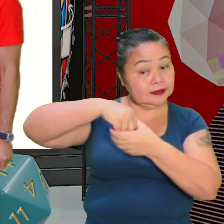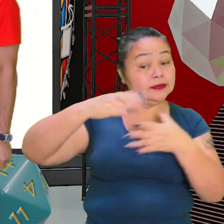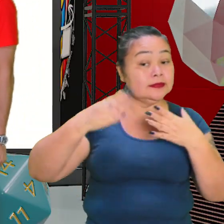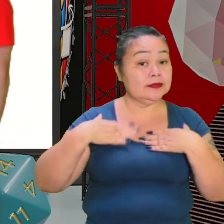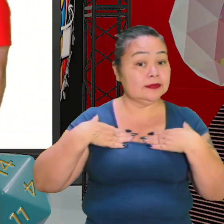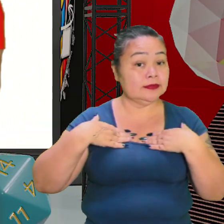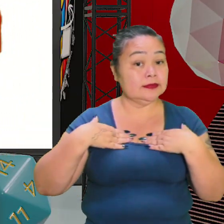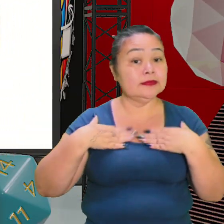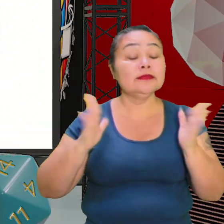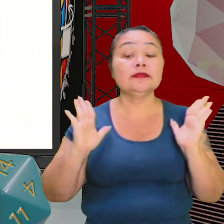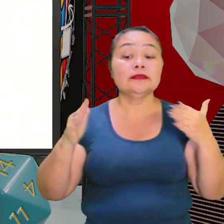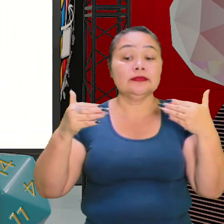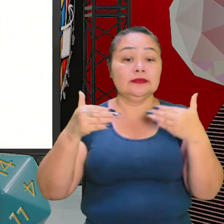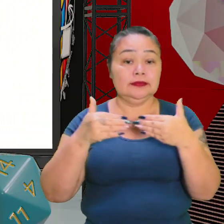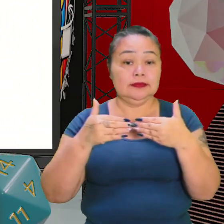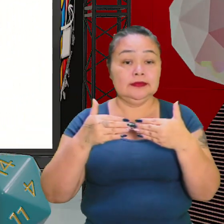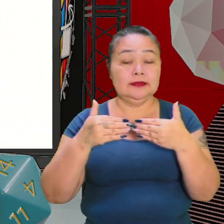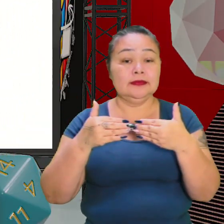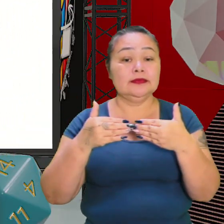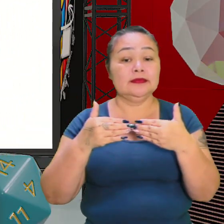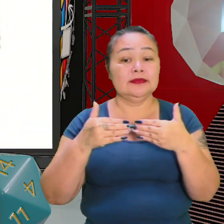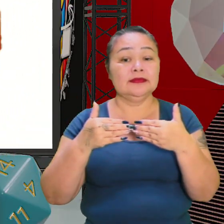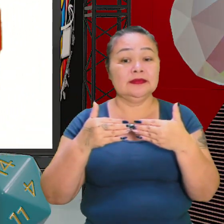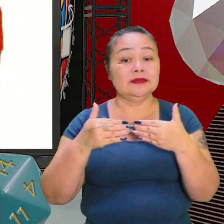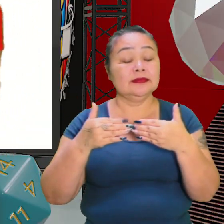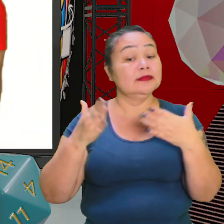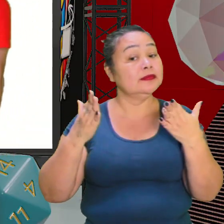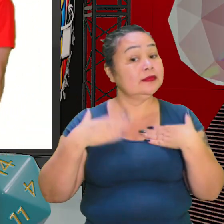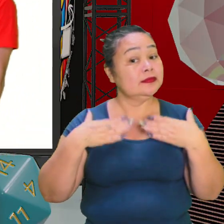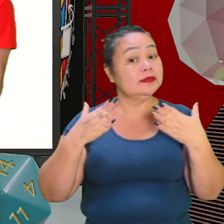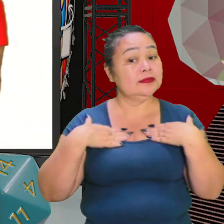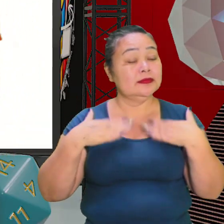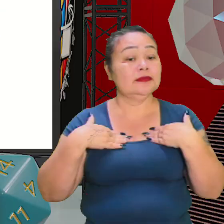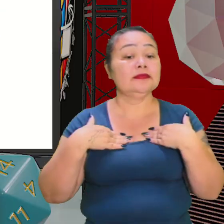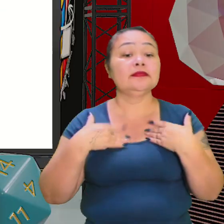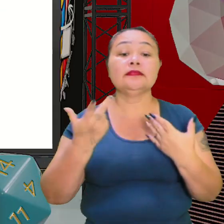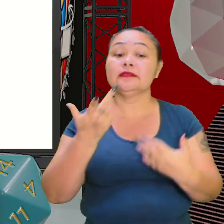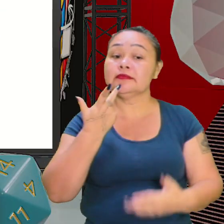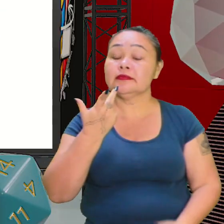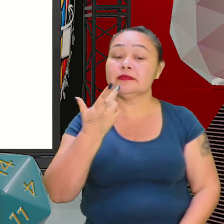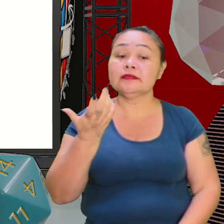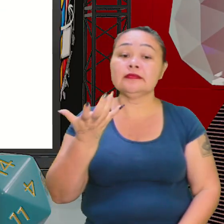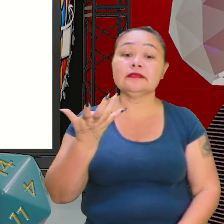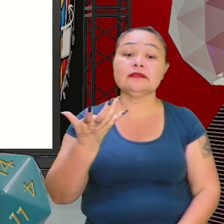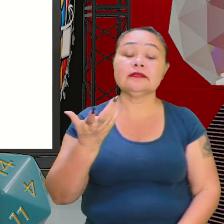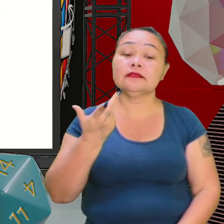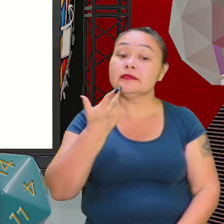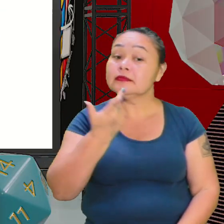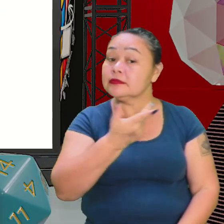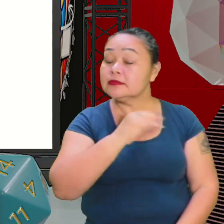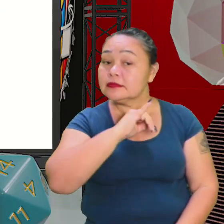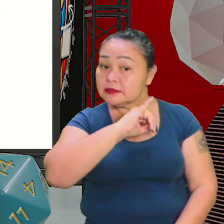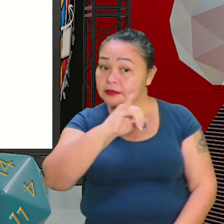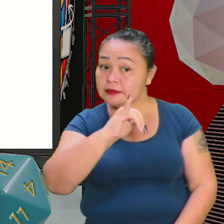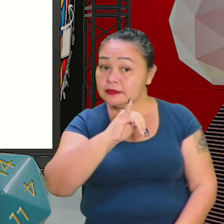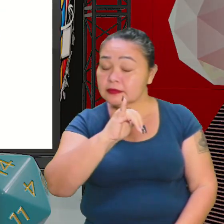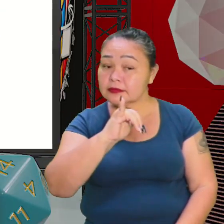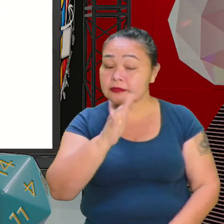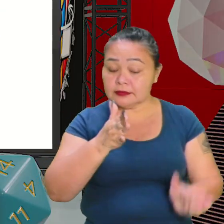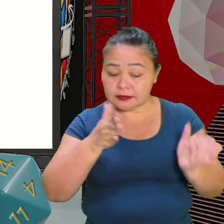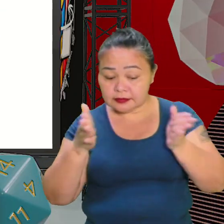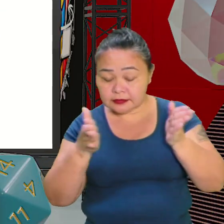meu terreno, aqui, o intervalo é fechado. Beleza, O muro então o que pertence. a gente quer falar? O que a gente quer passar para você